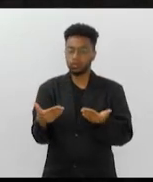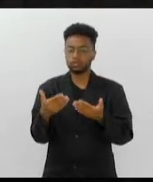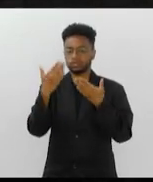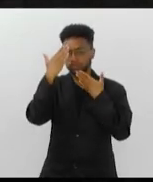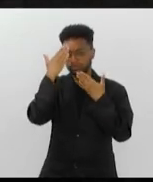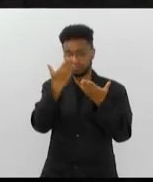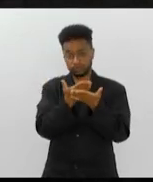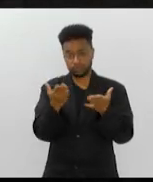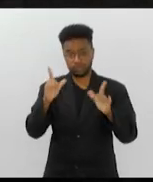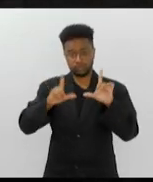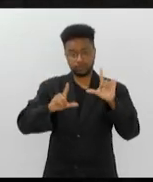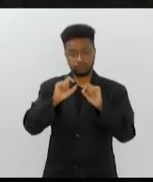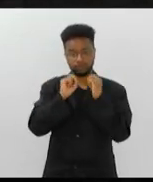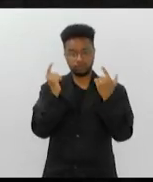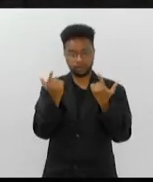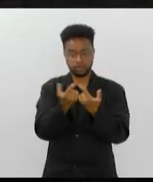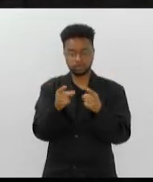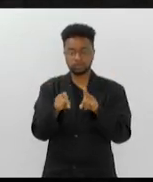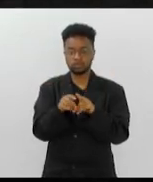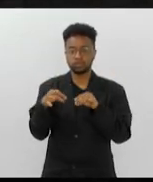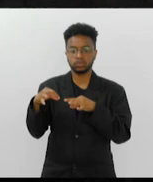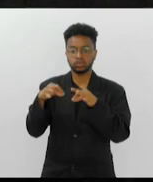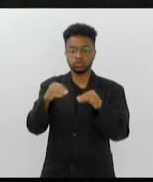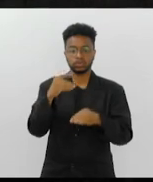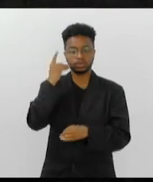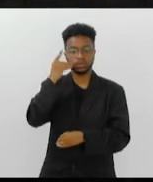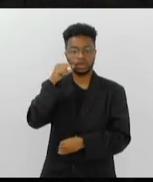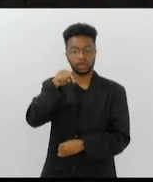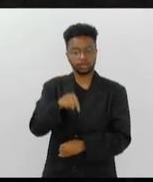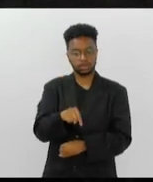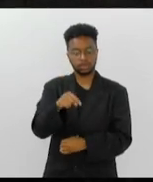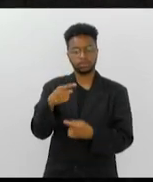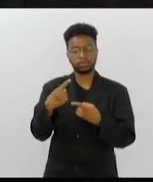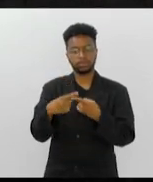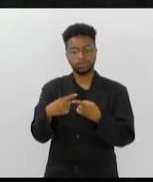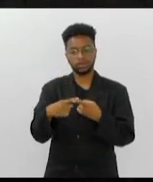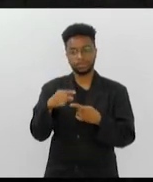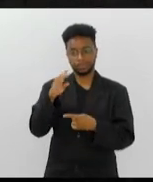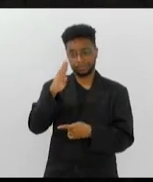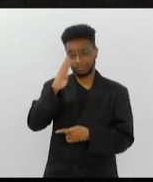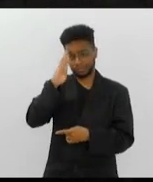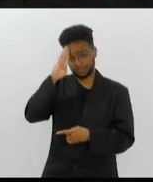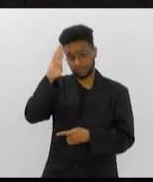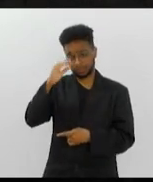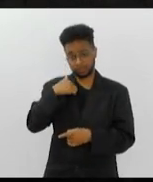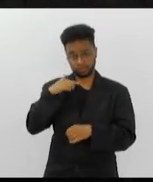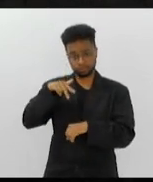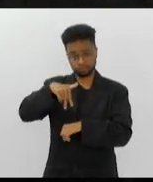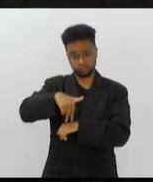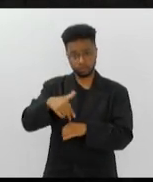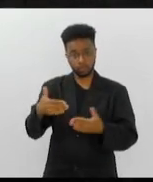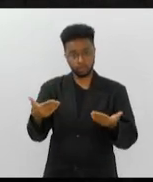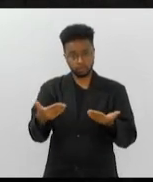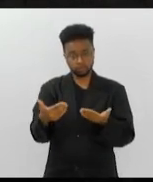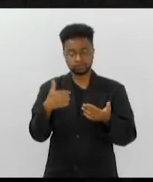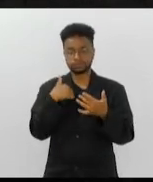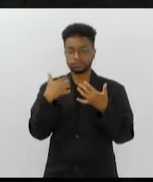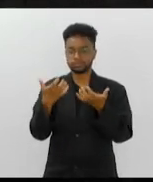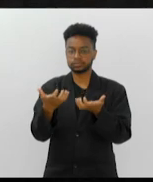TV Alerj, a todos os deputados dessa casa. O meu motivo maior de vir aqui hoje é para